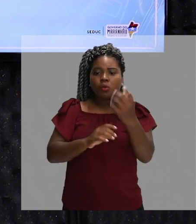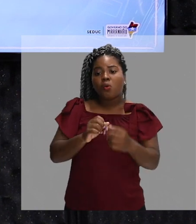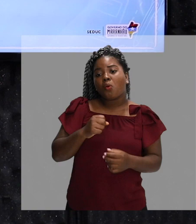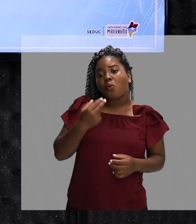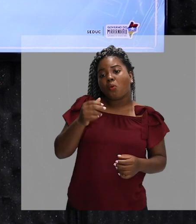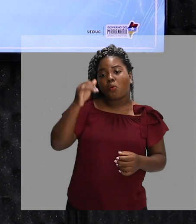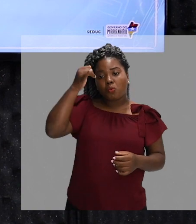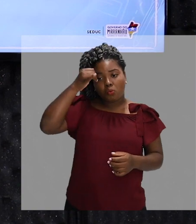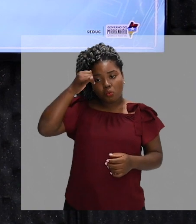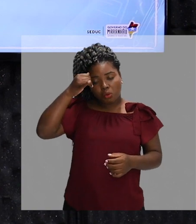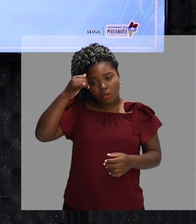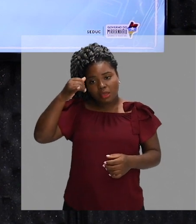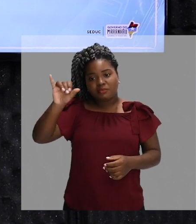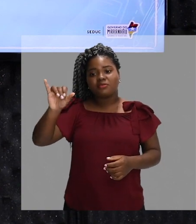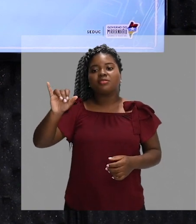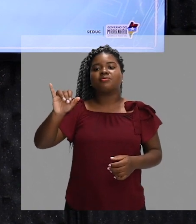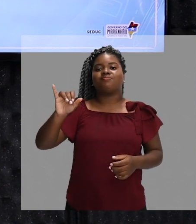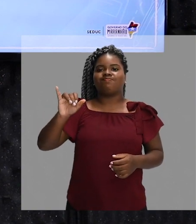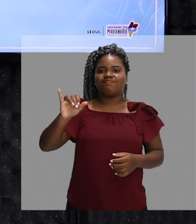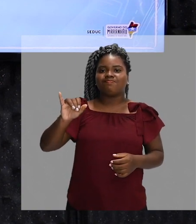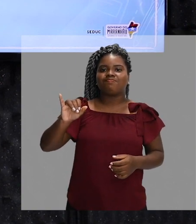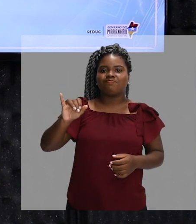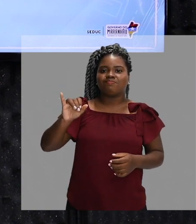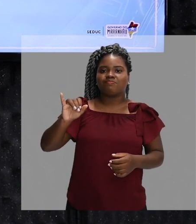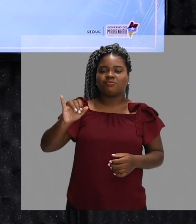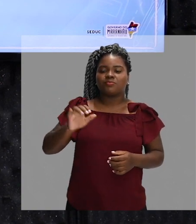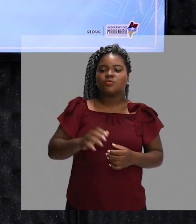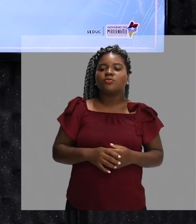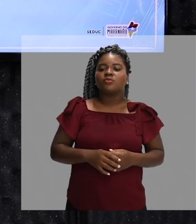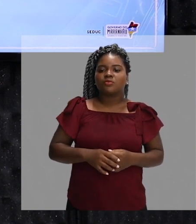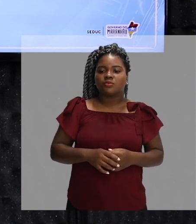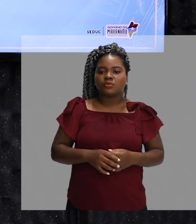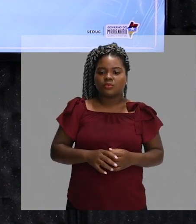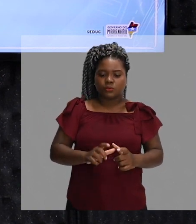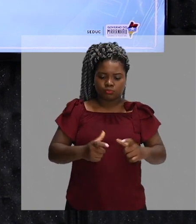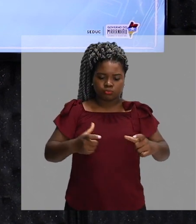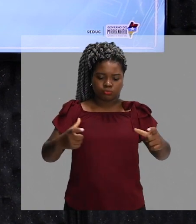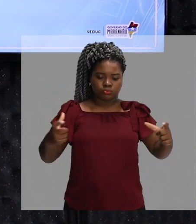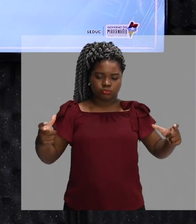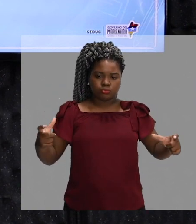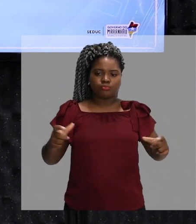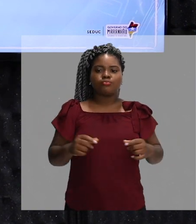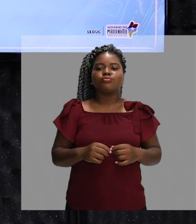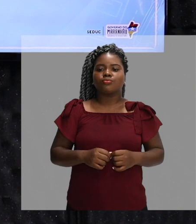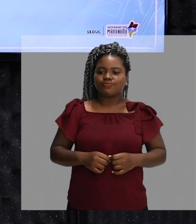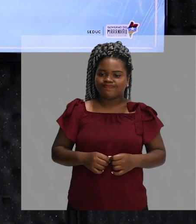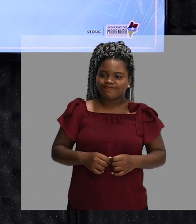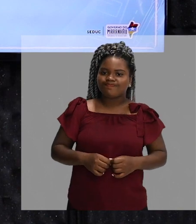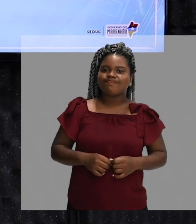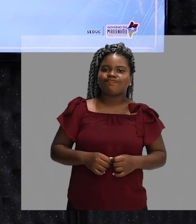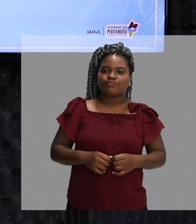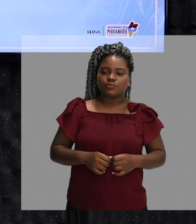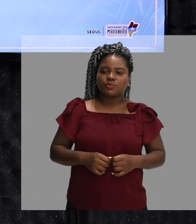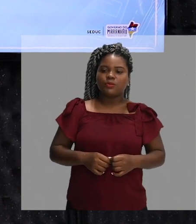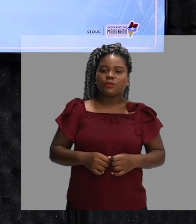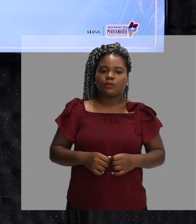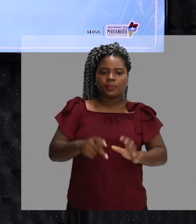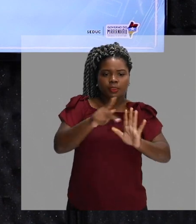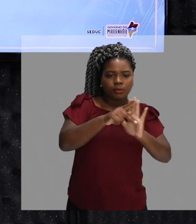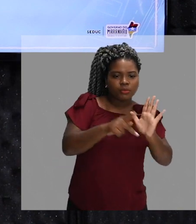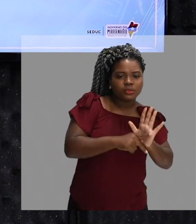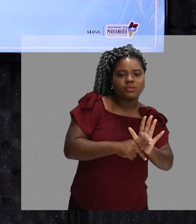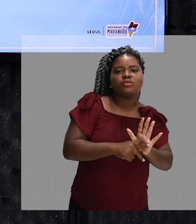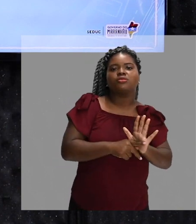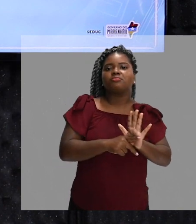evitarmos a expansão para essas outras áreas, preservar determinadas regiões, planejar dessa forma